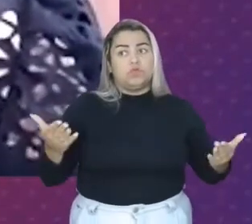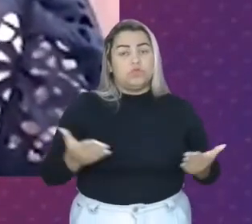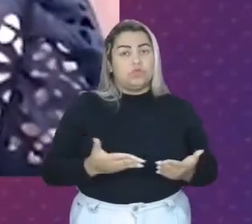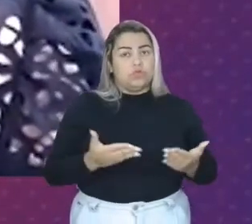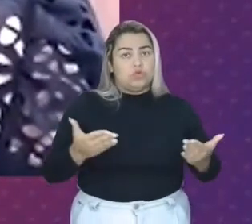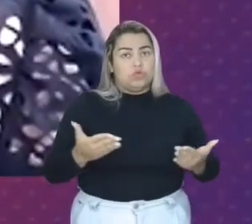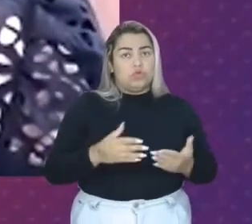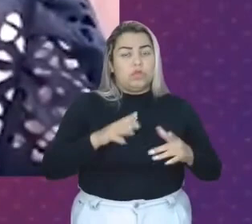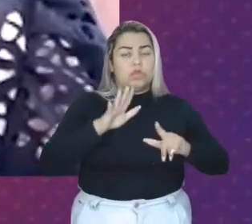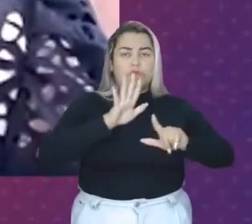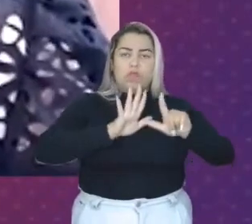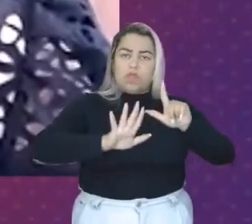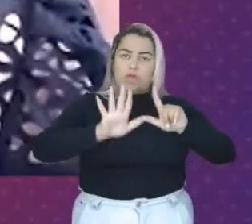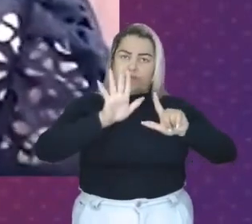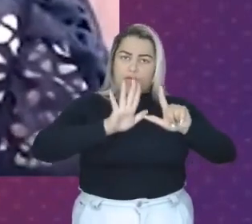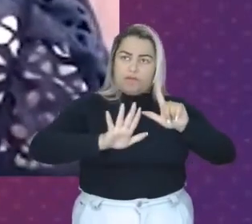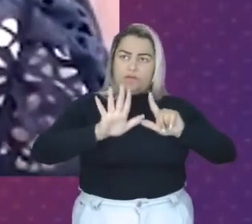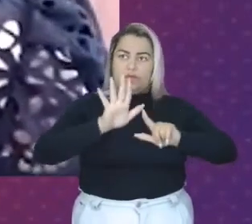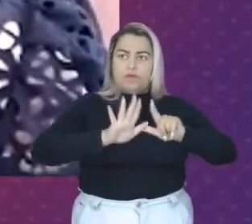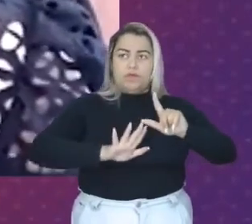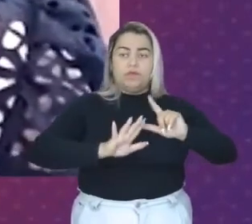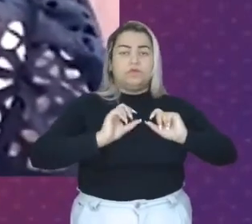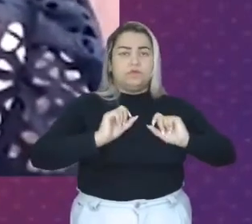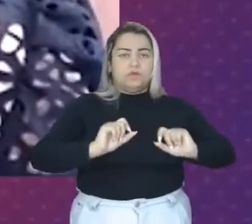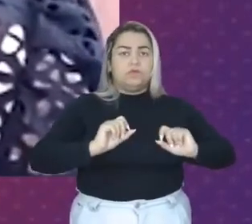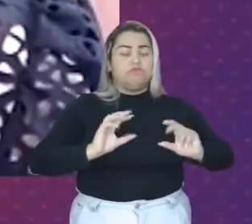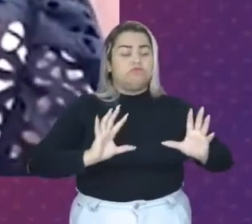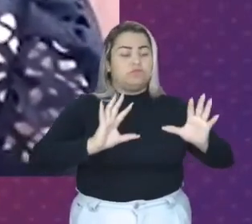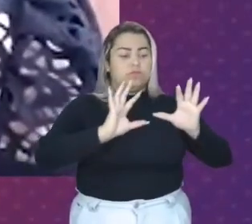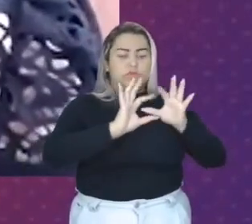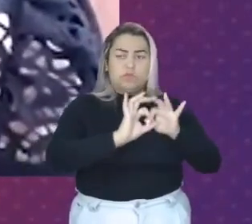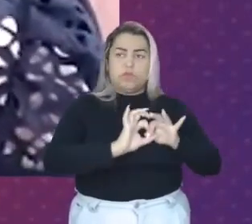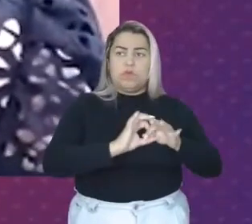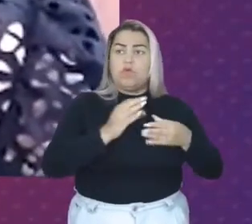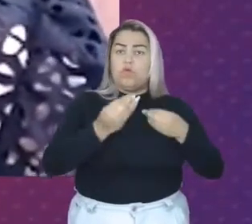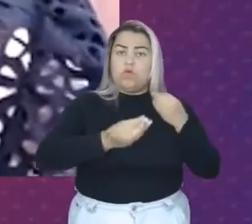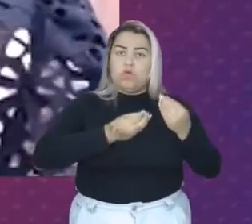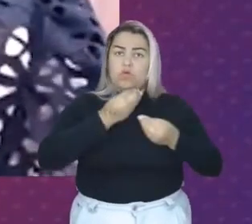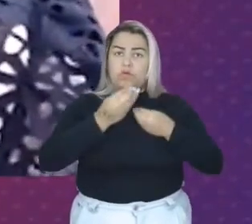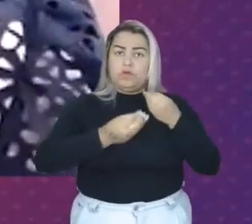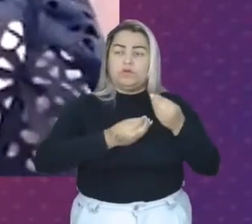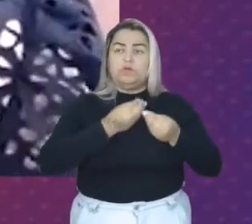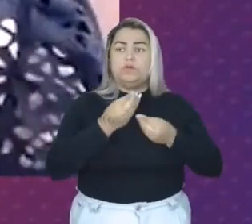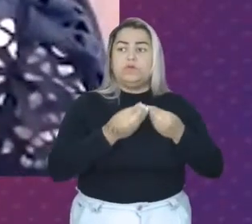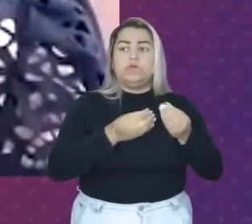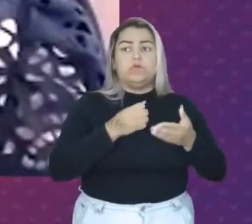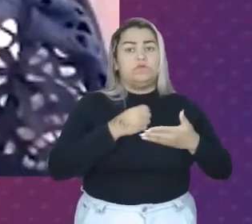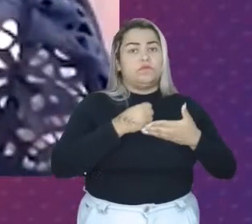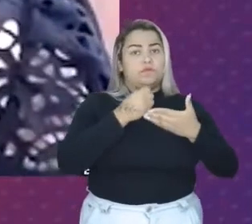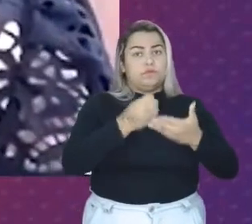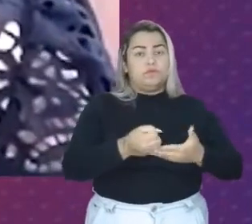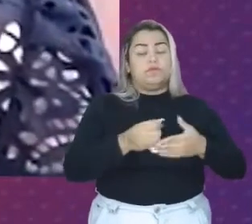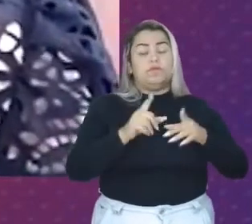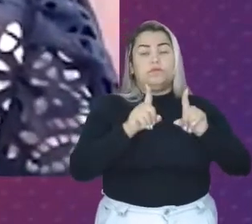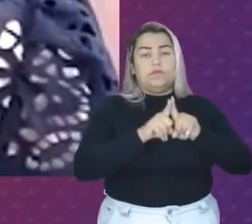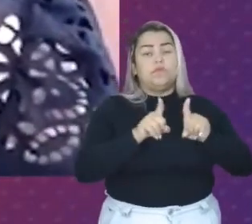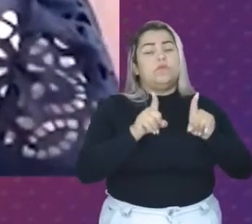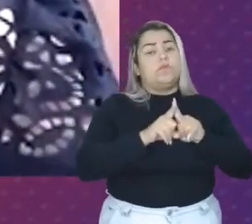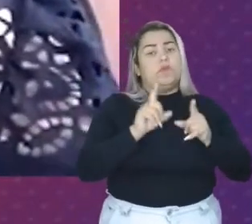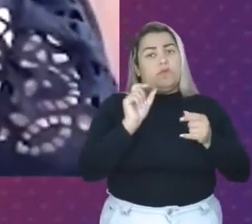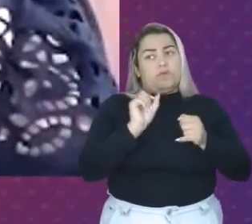uma plataforma. Como que ela se relaciona com isso? Quais são as alterações que nós vamos precisar de